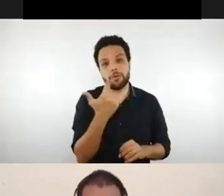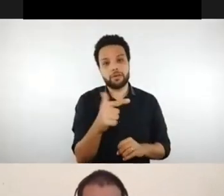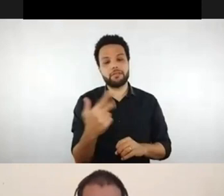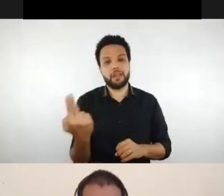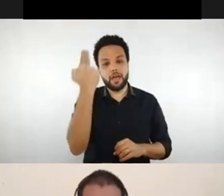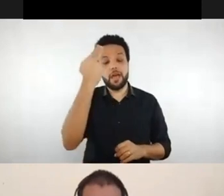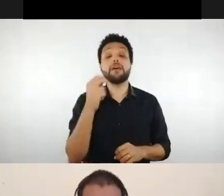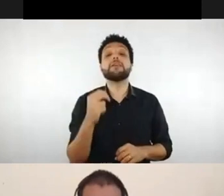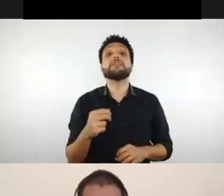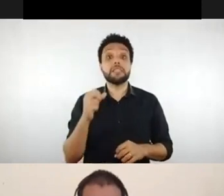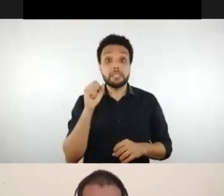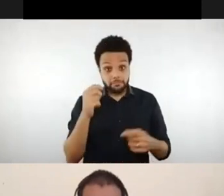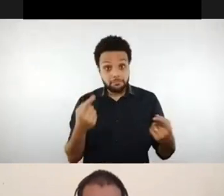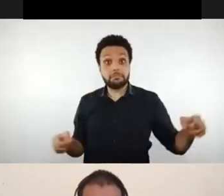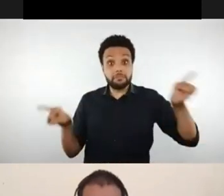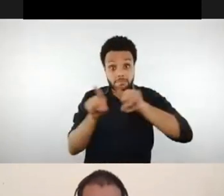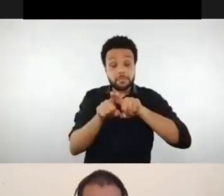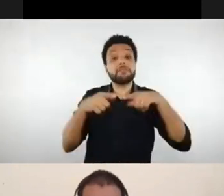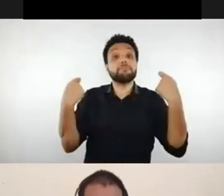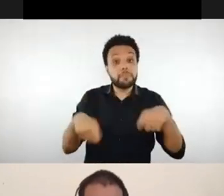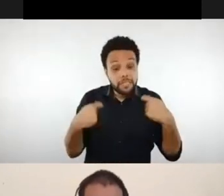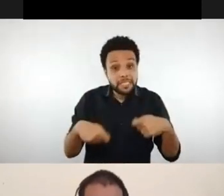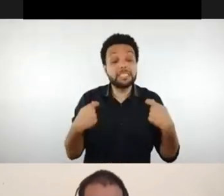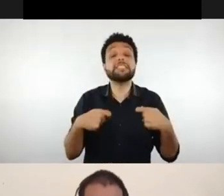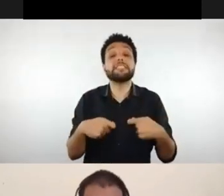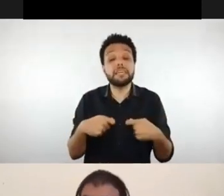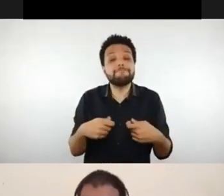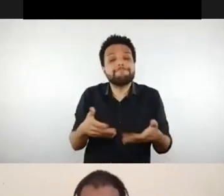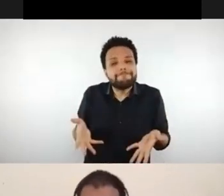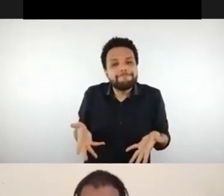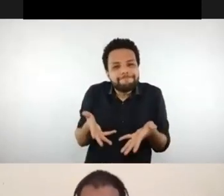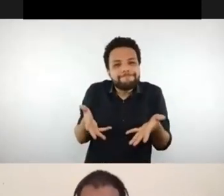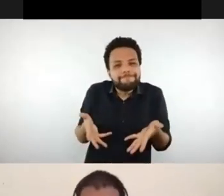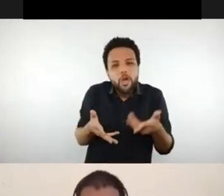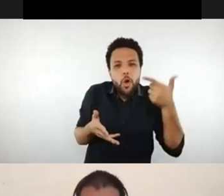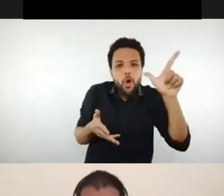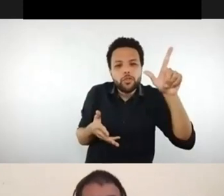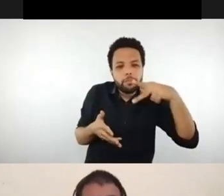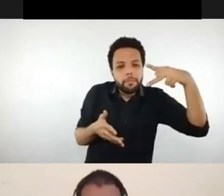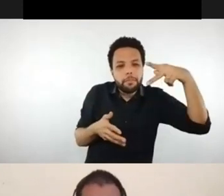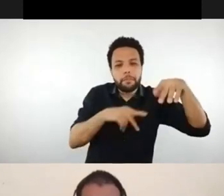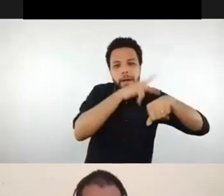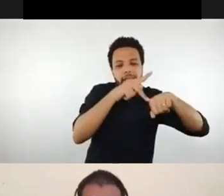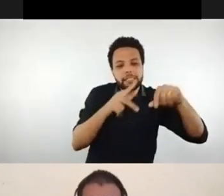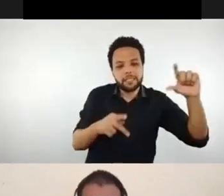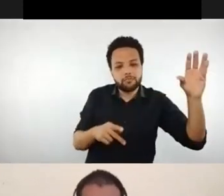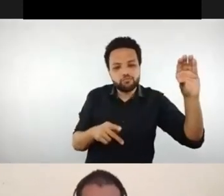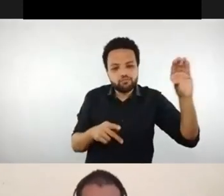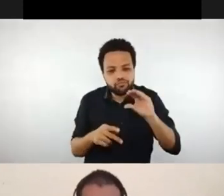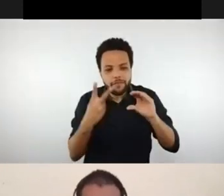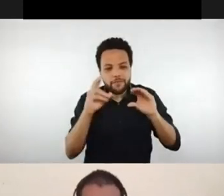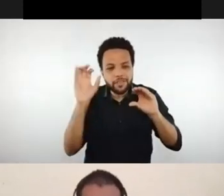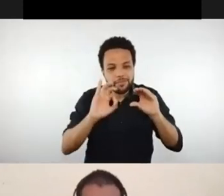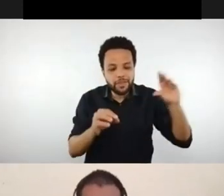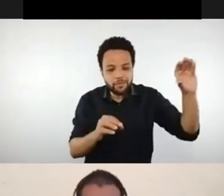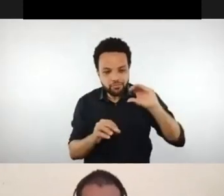necessariamente precisa de uma parte mínima que seja do outro país. Pode ser 20%, não precisa ser mais do que 20%. Mas se você não tiver nem os 20%, você está